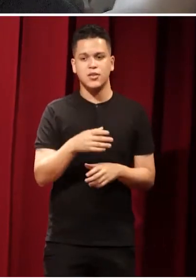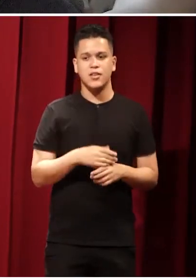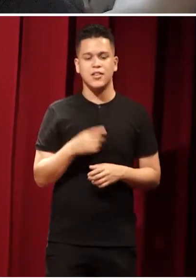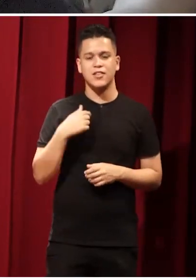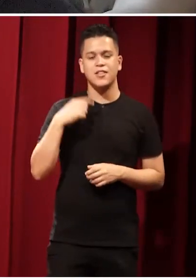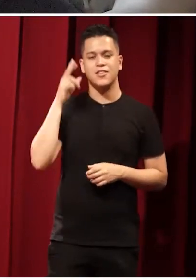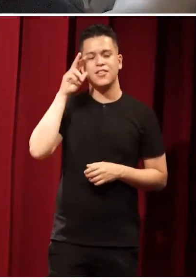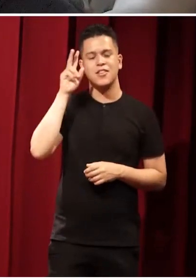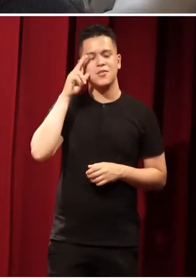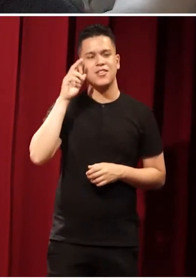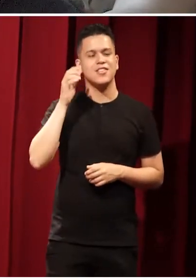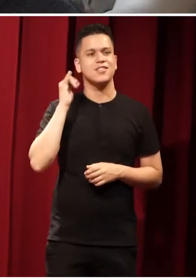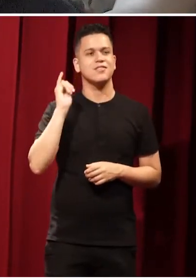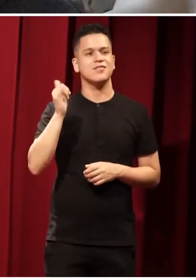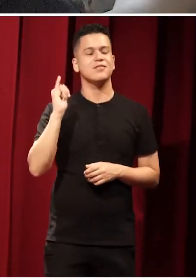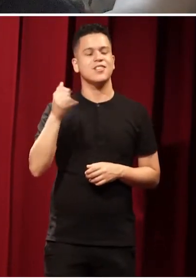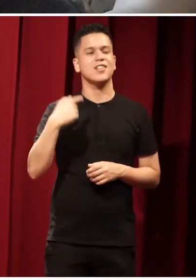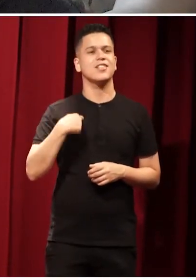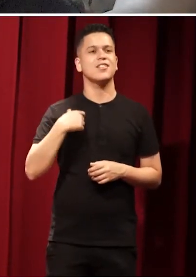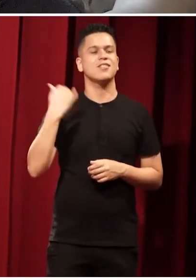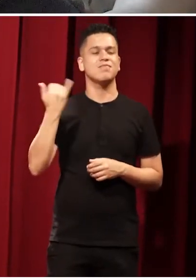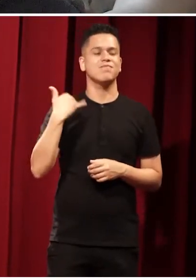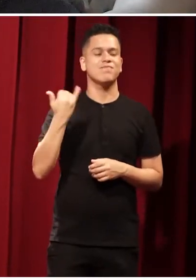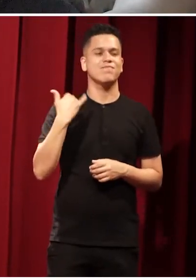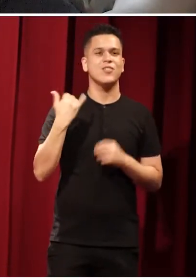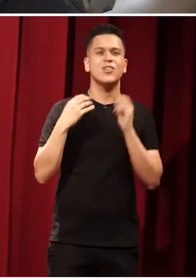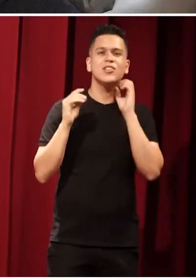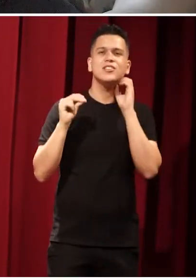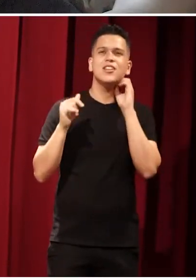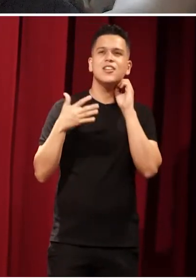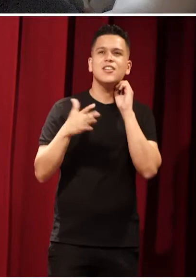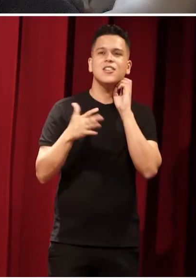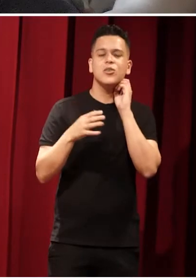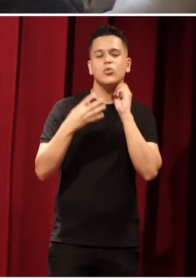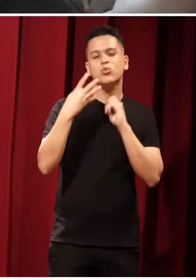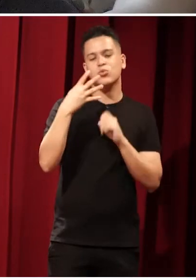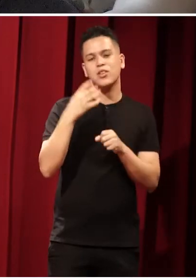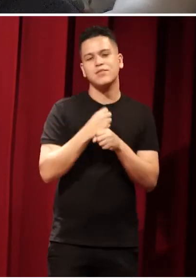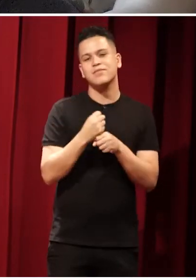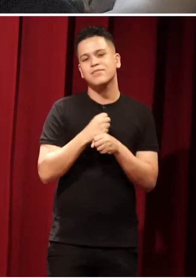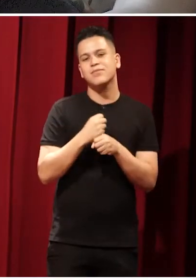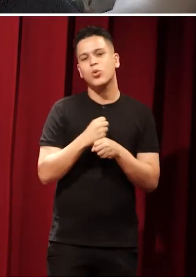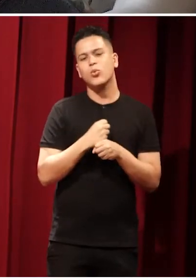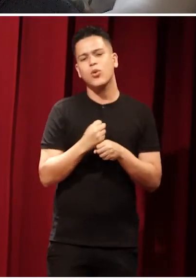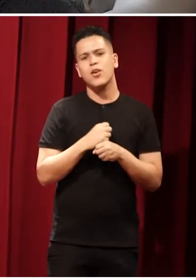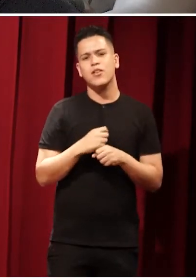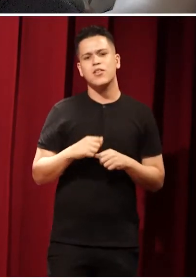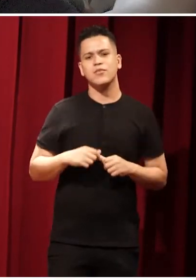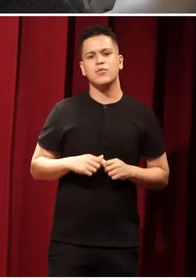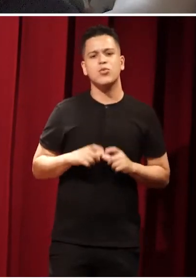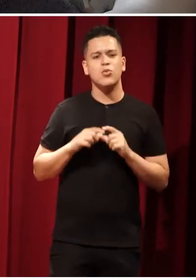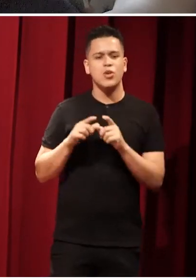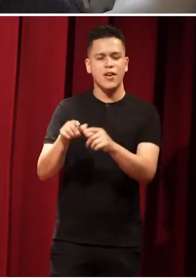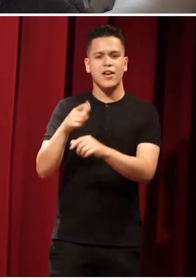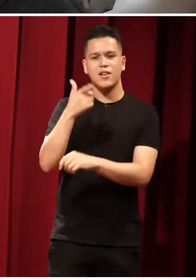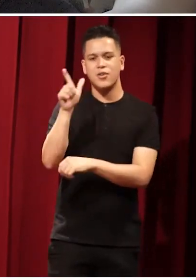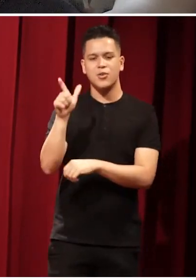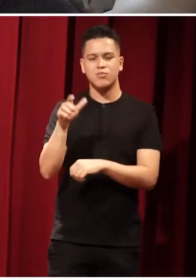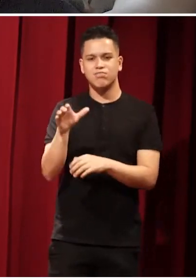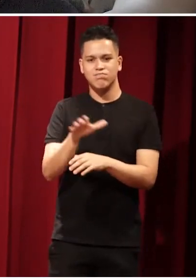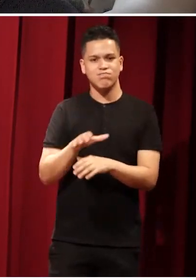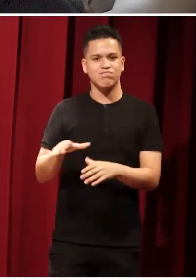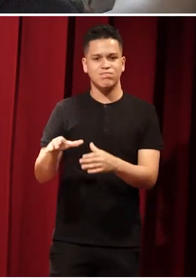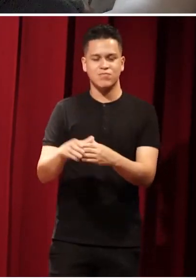história que você me contou faz uns 4 anos, você e a Sílvia, sobre essa viagem do Xingu,